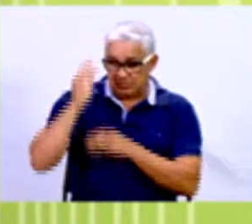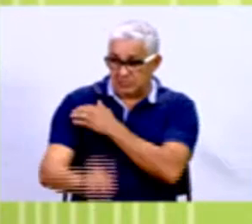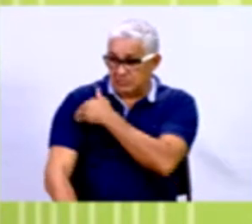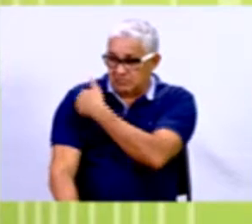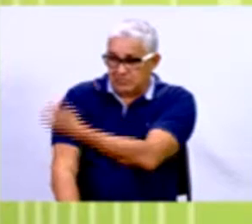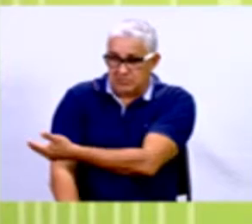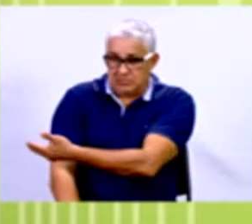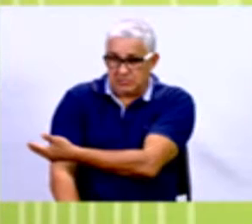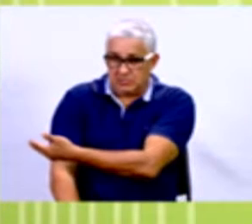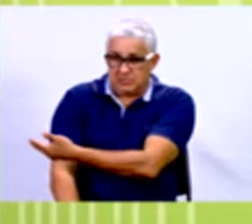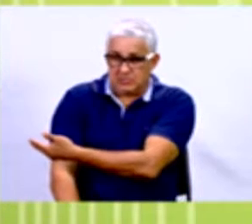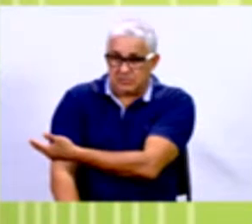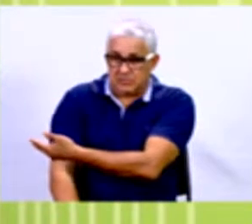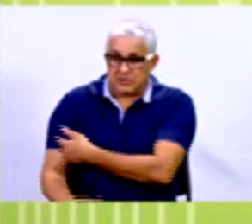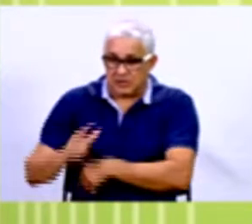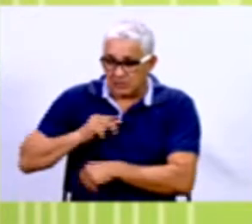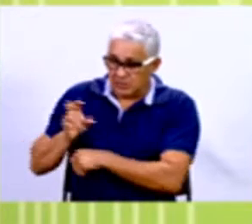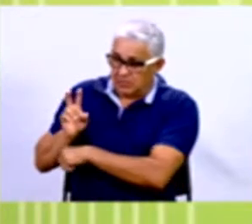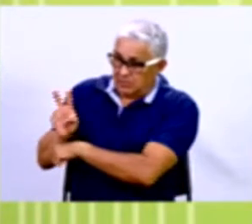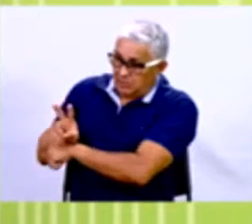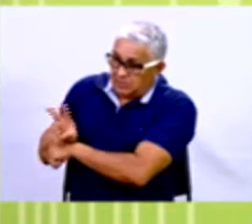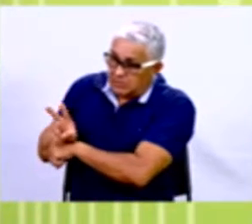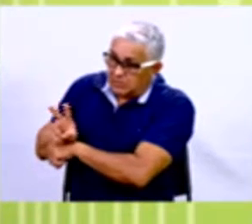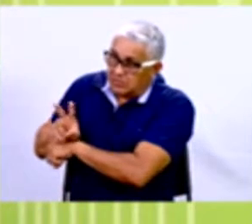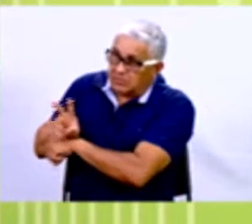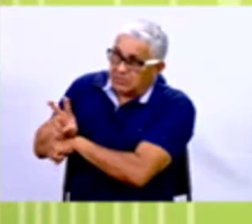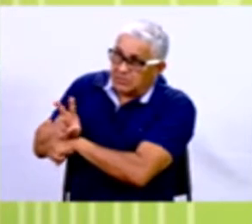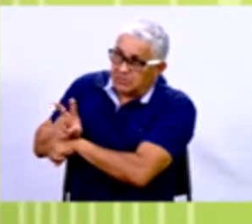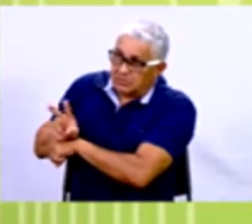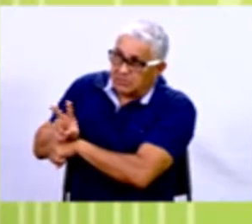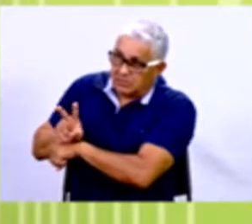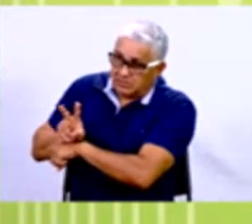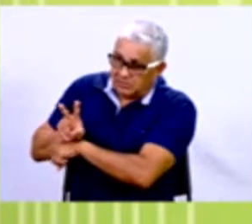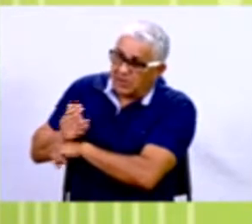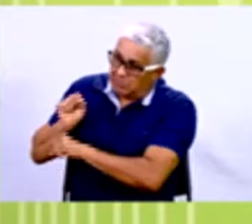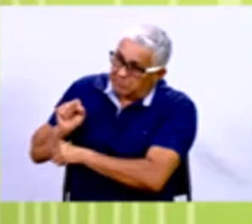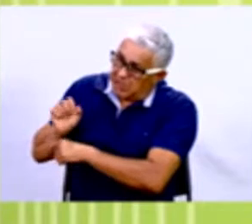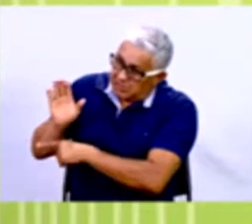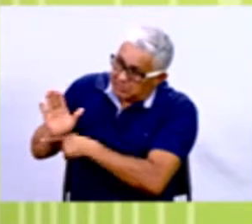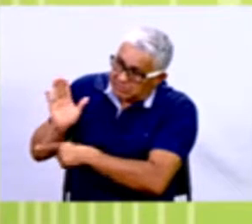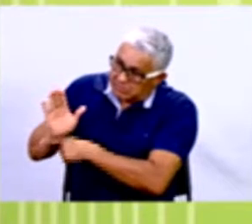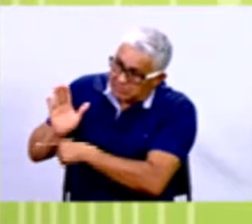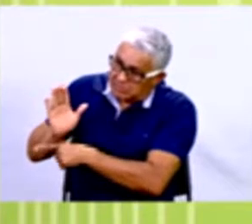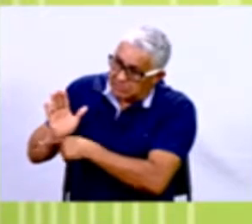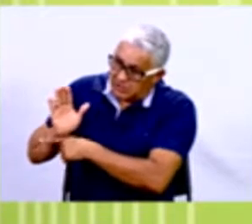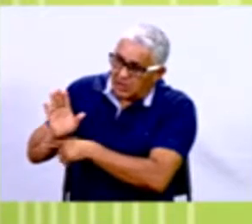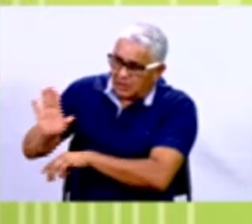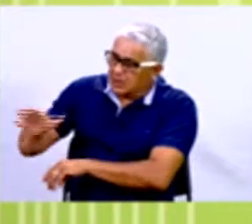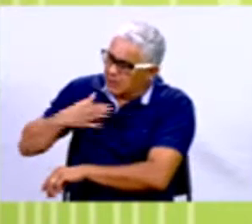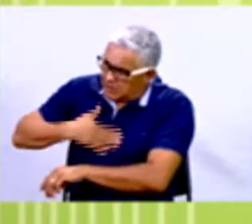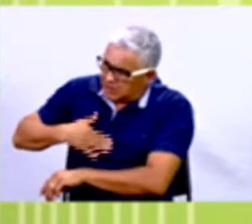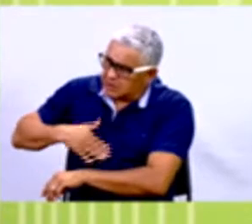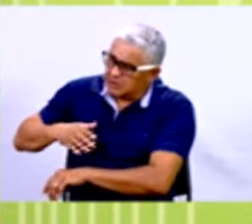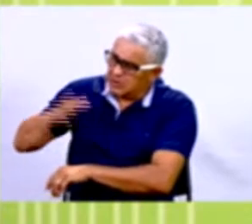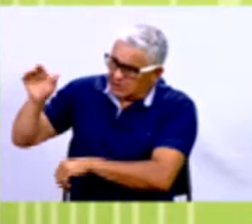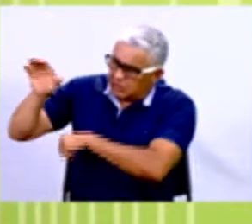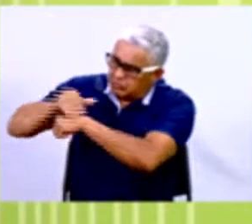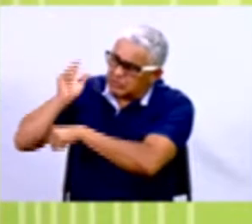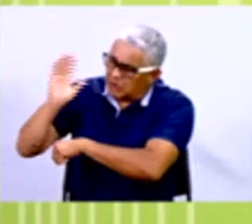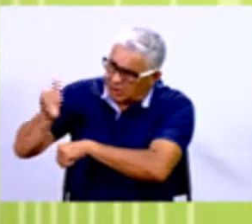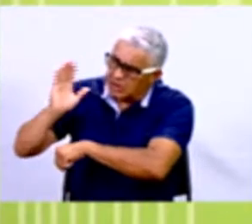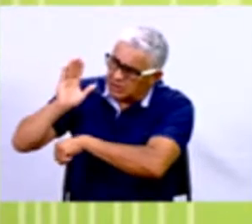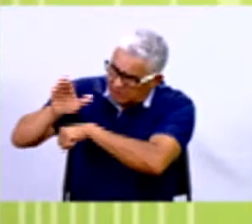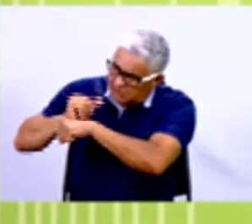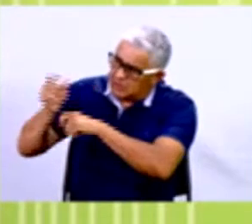pessoa acidentada. Inclusive para prestar um socorro psicológico. Falar, olha, está vindo, a ajuda médica